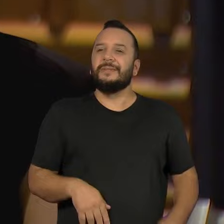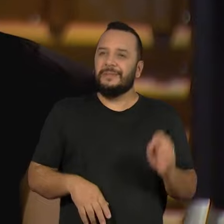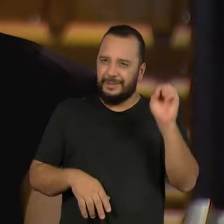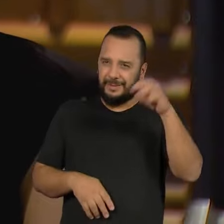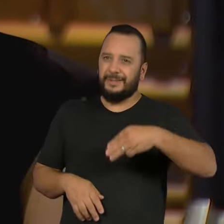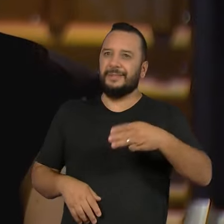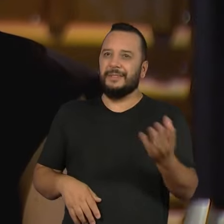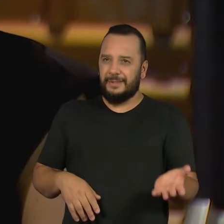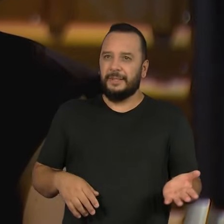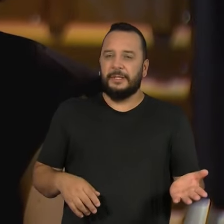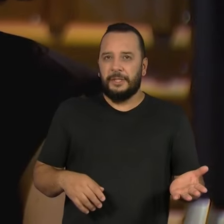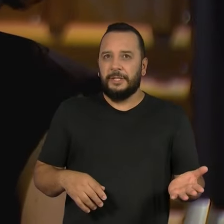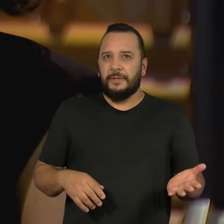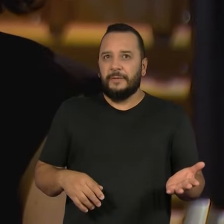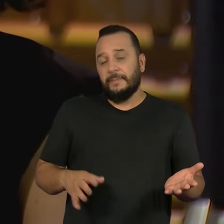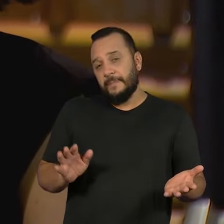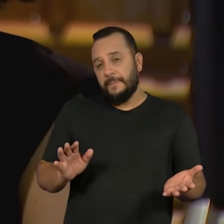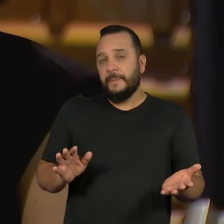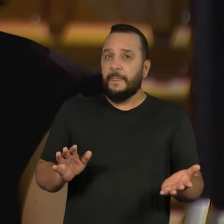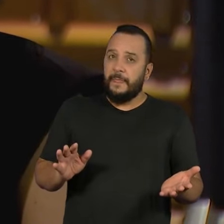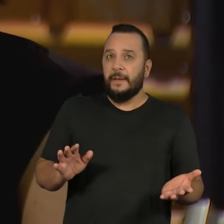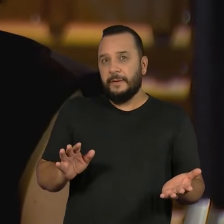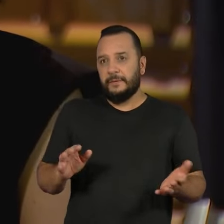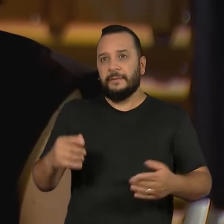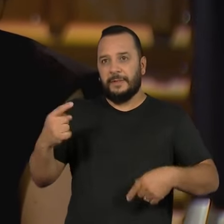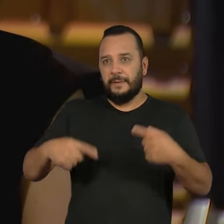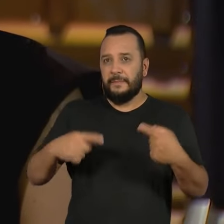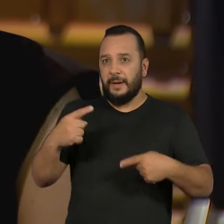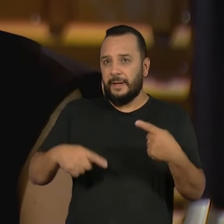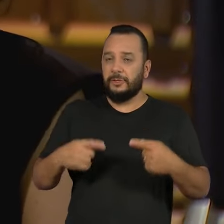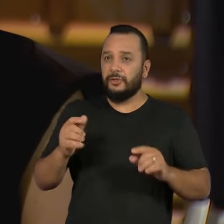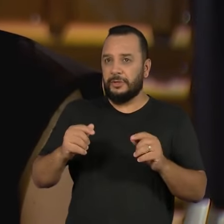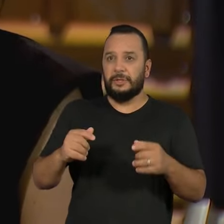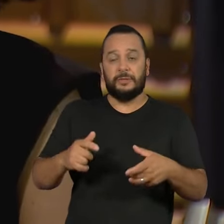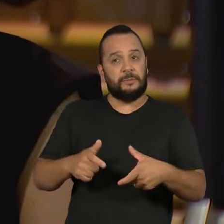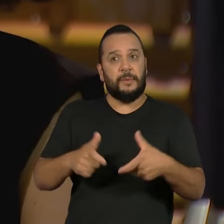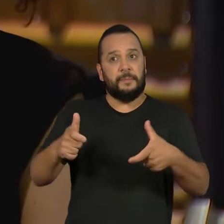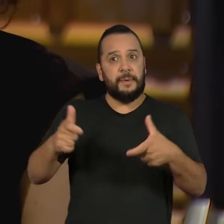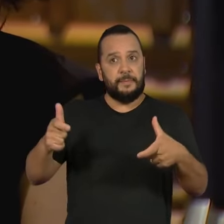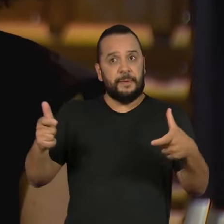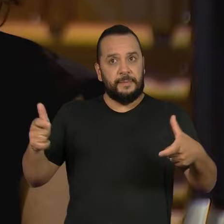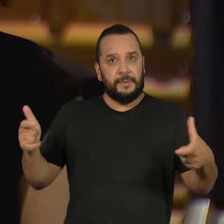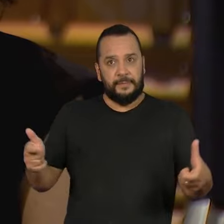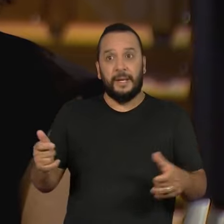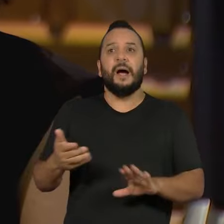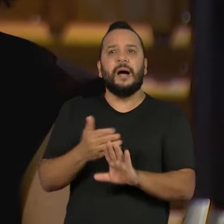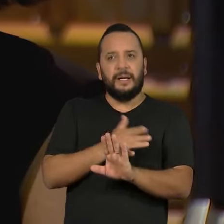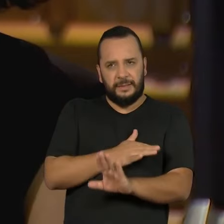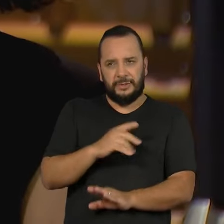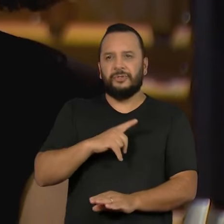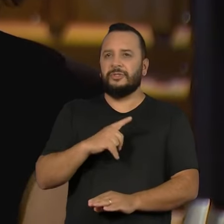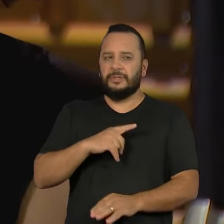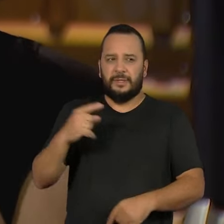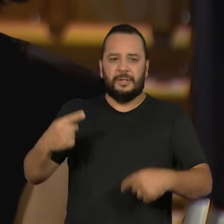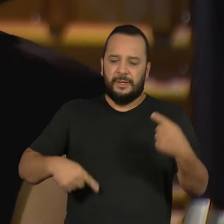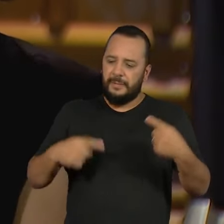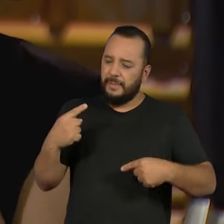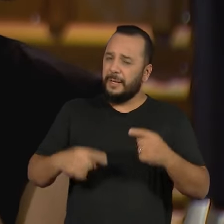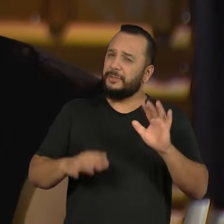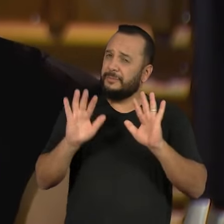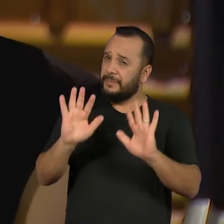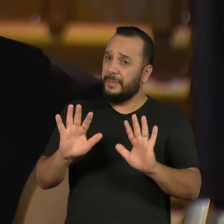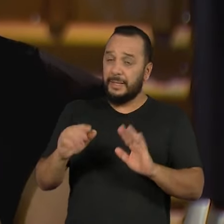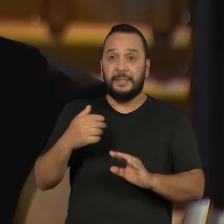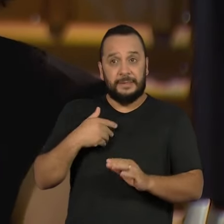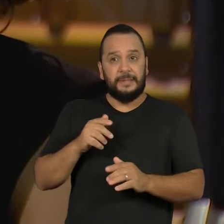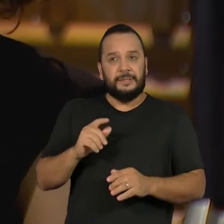slogans religiosos é onde a gente o debate público cresce não que ele não existisse antes a gente também e de novo é